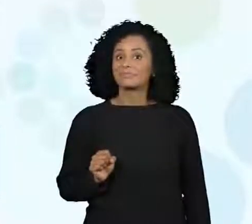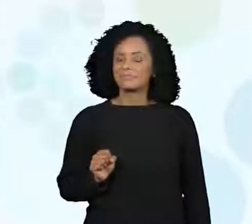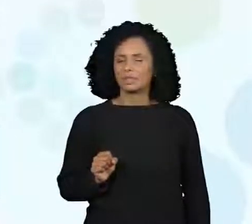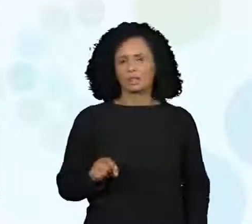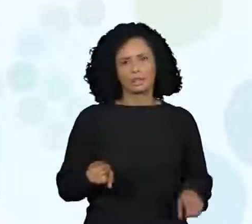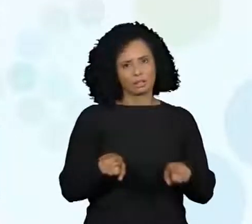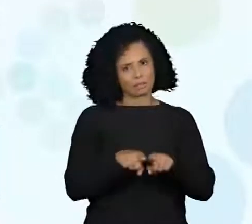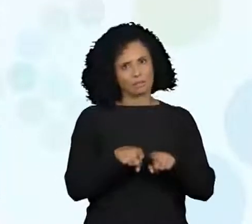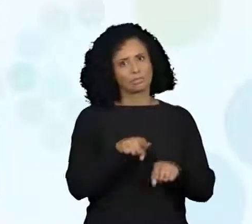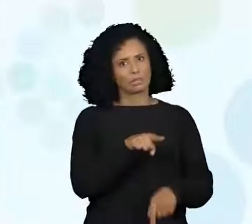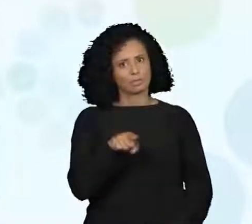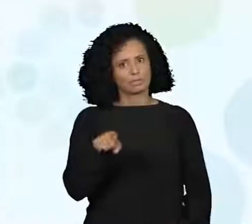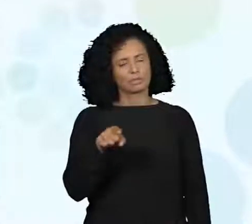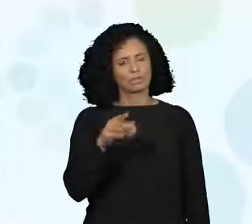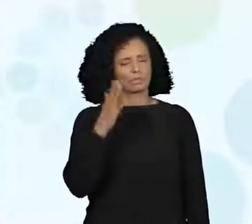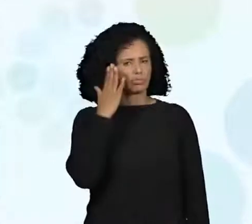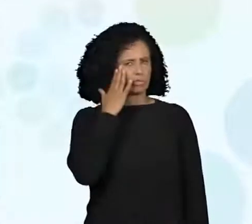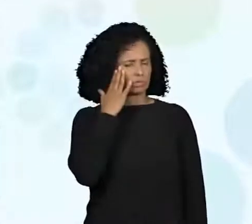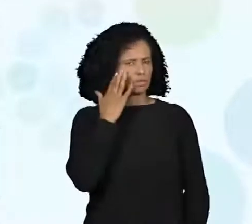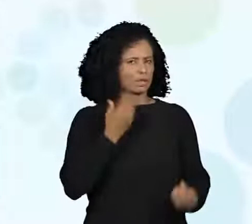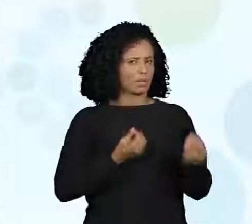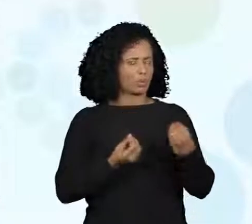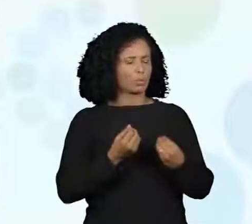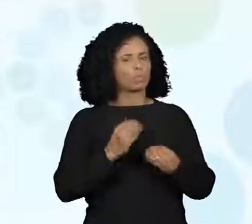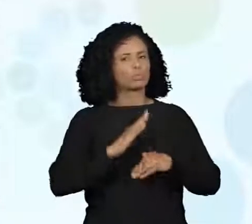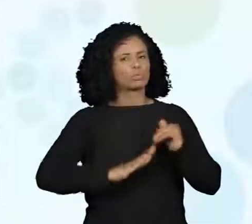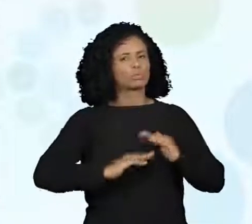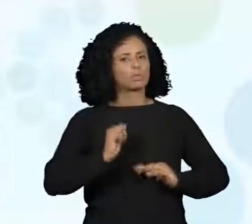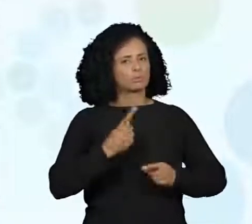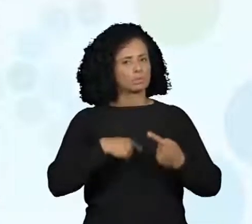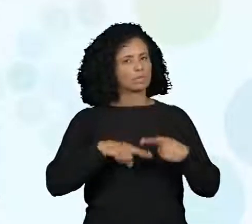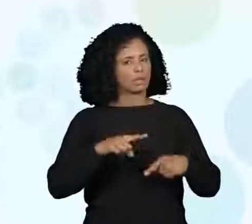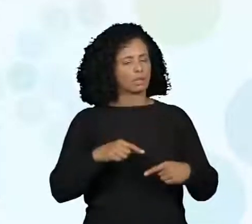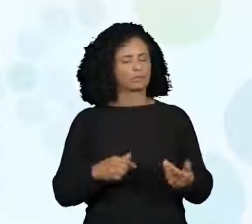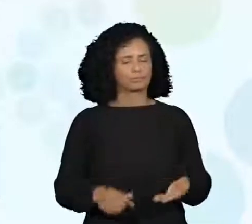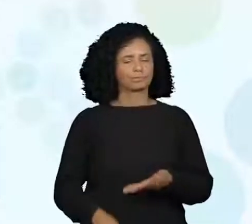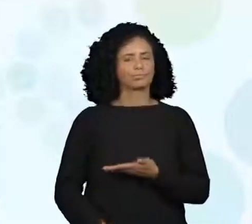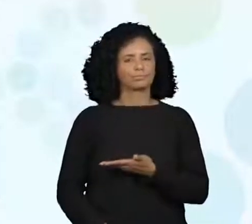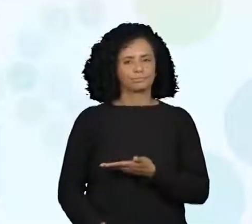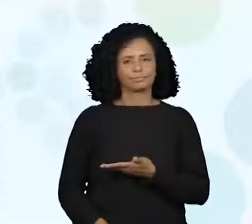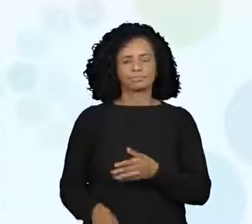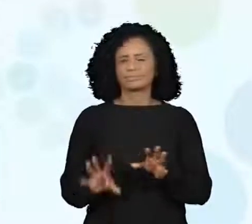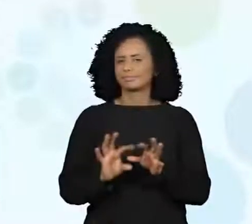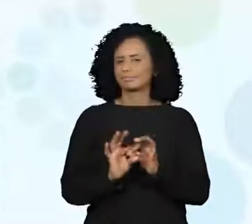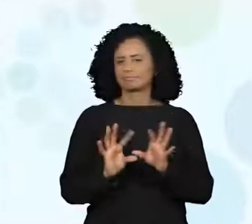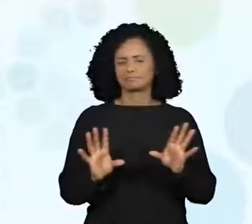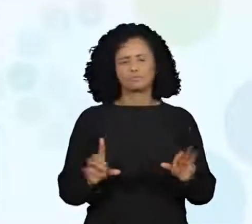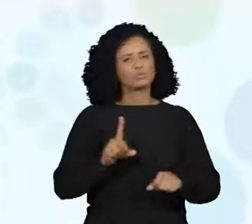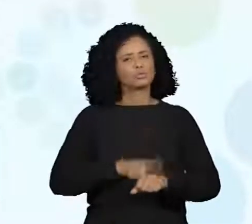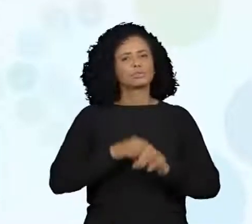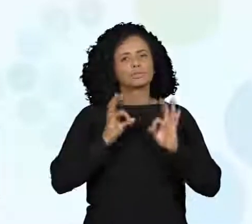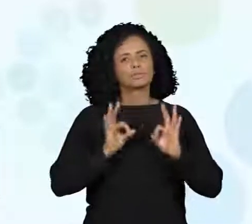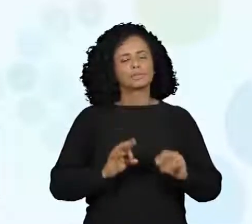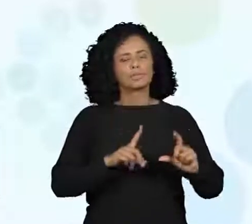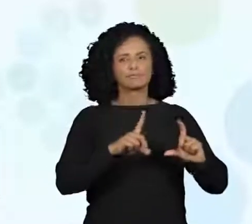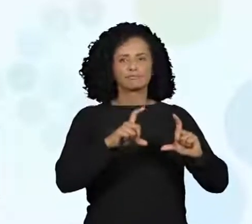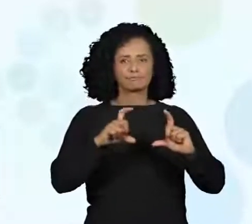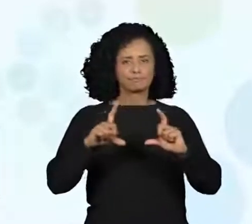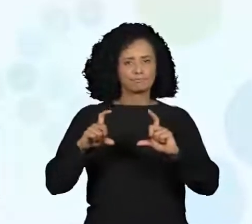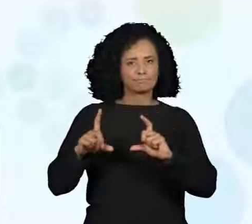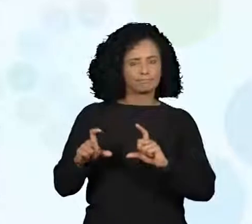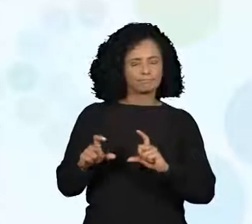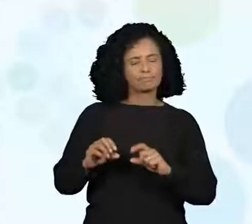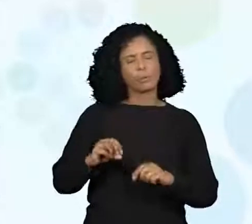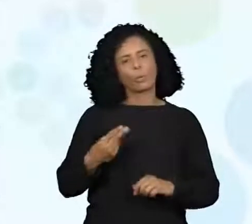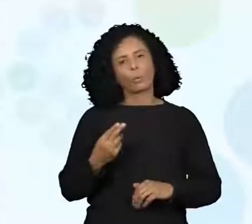que vocês acabam utilizando aí a habilidade do dia, então, professores, hora de fazer a fotografia ou tirar um print da habilidade